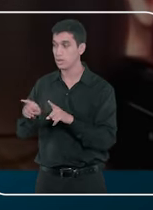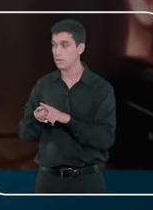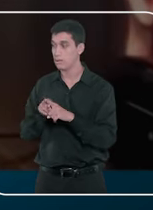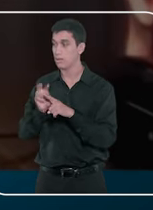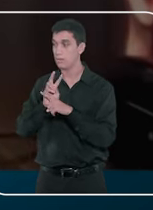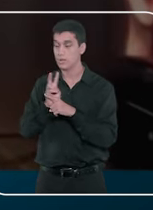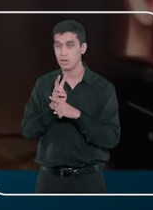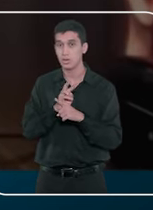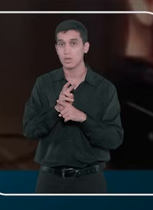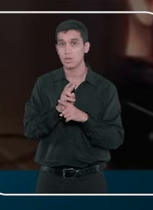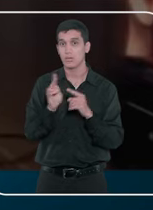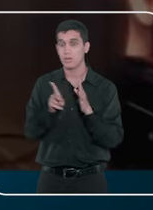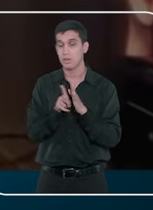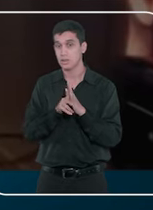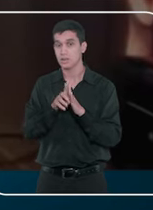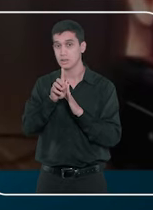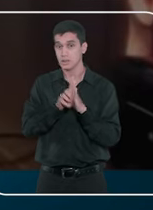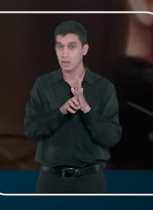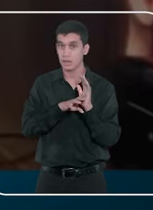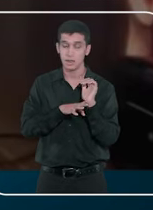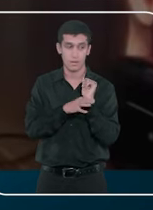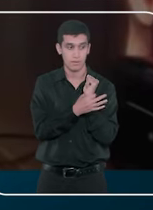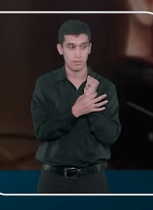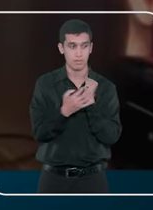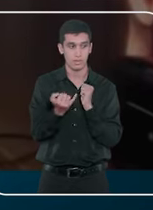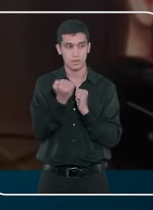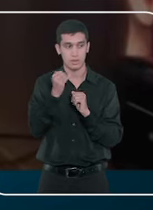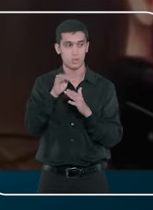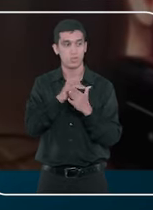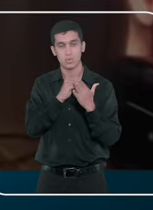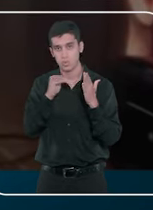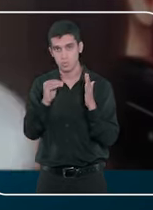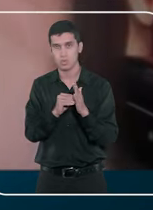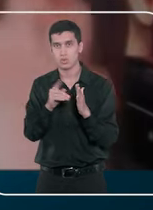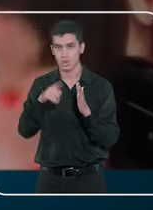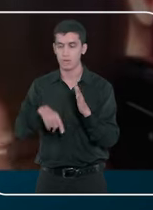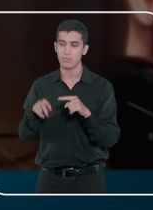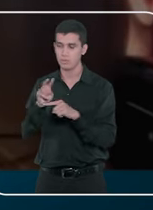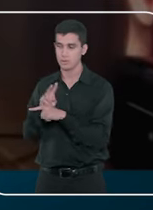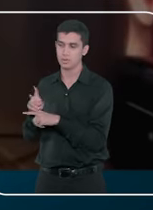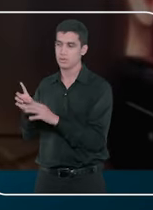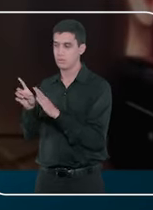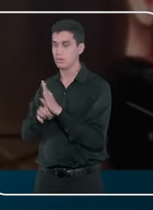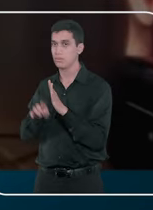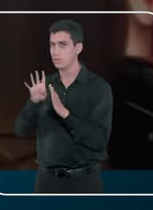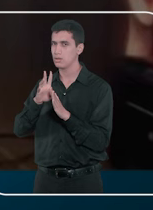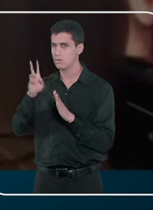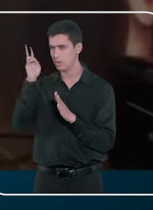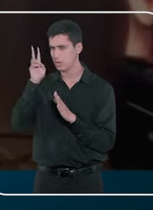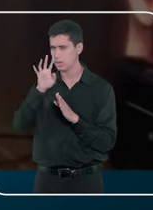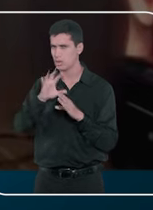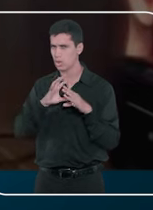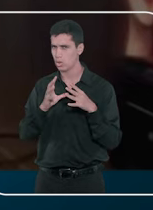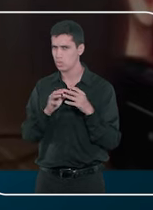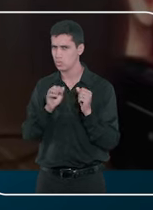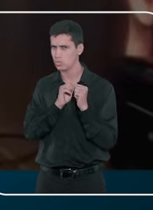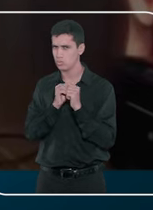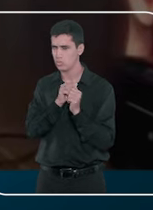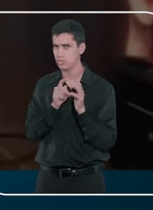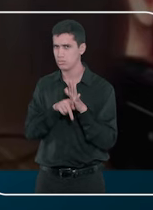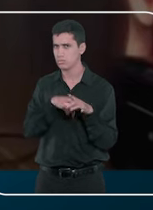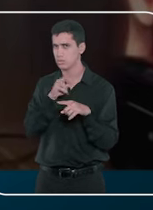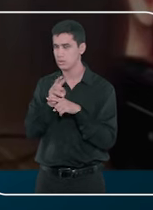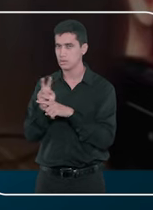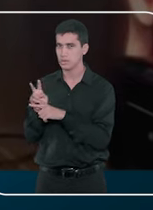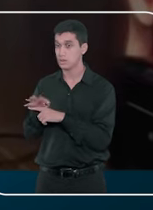dos direitos e garantias fundamentais. As garantias são proteção de direito, mas vamos fazer esse conjunto aí protetivo.